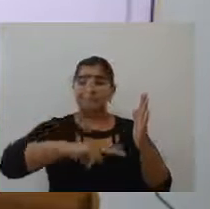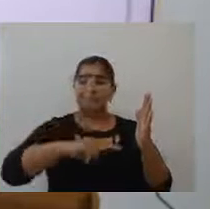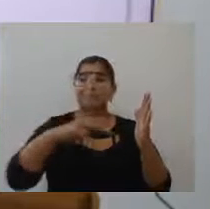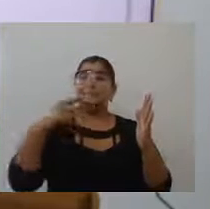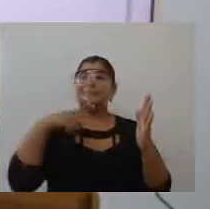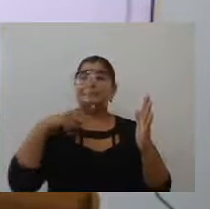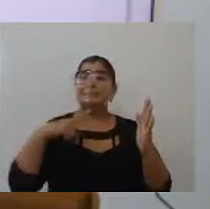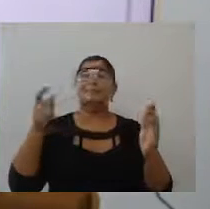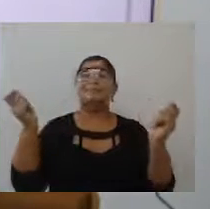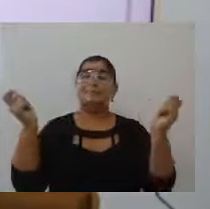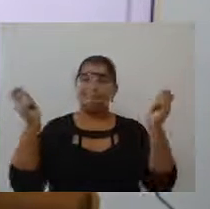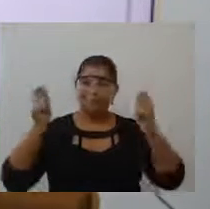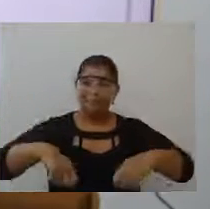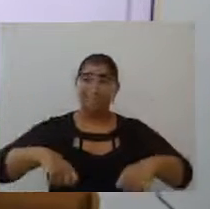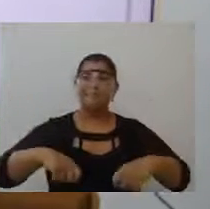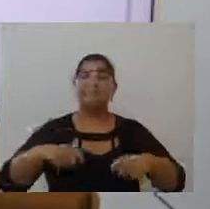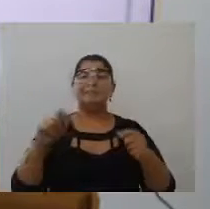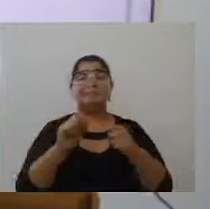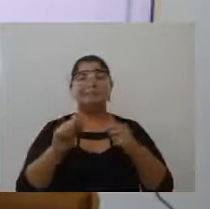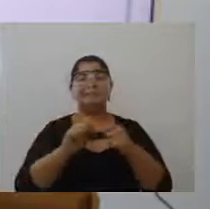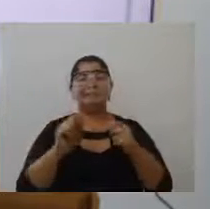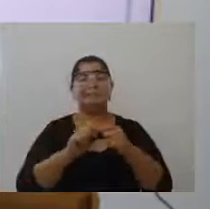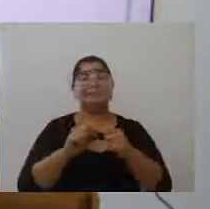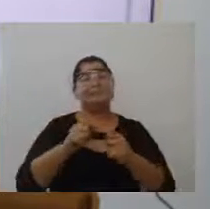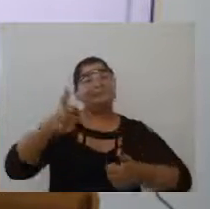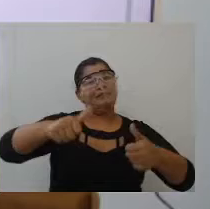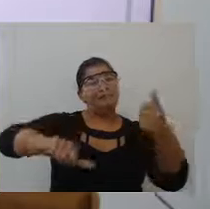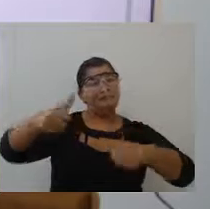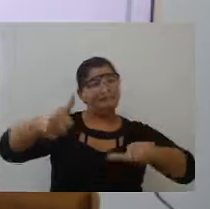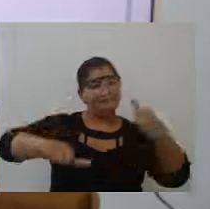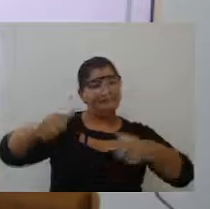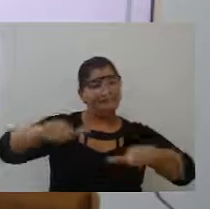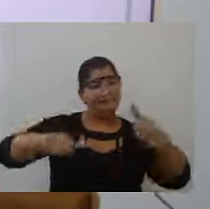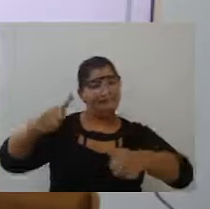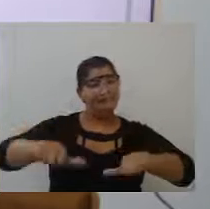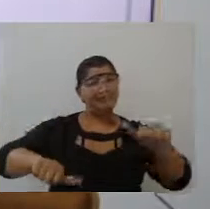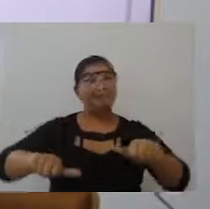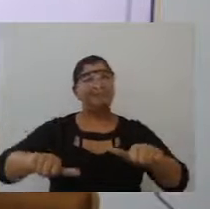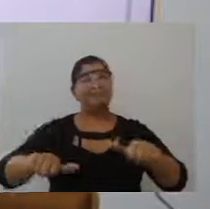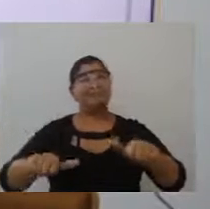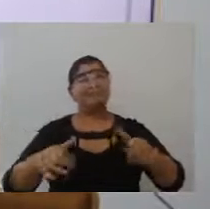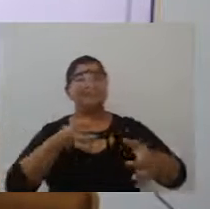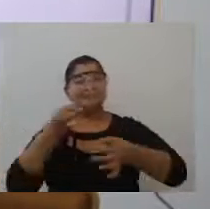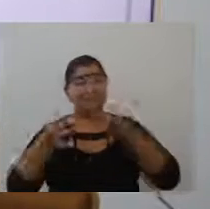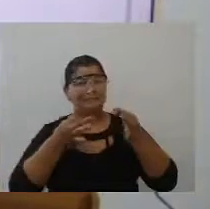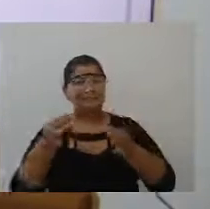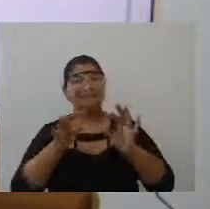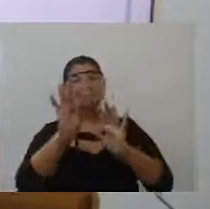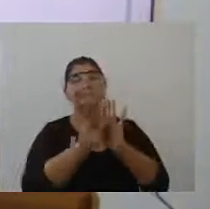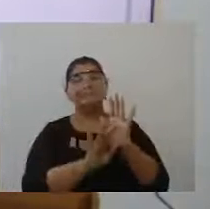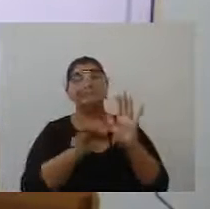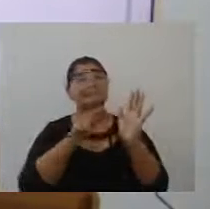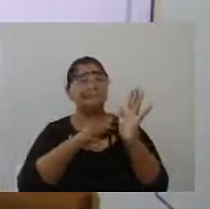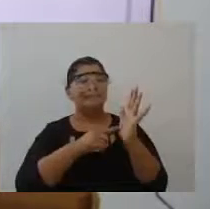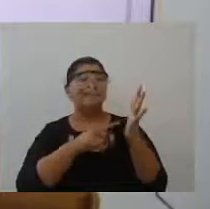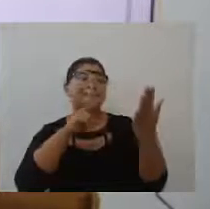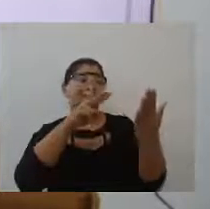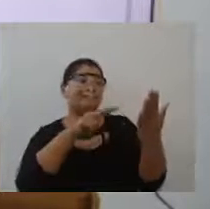a capacidade de fazer o seu julgamento. É isso mesmo. Apreciação